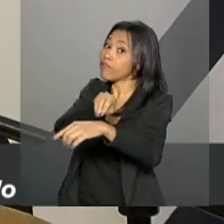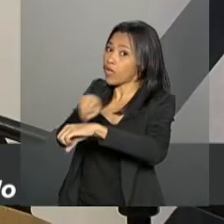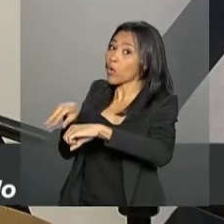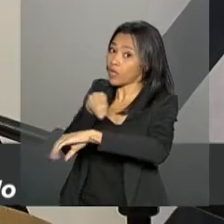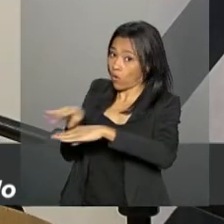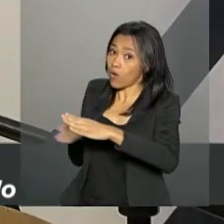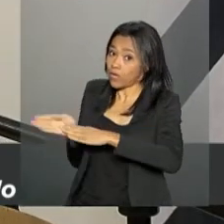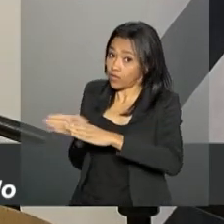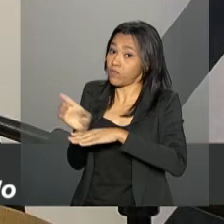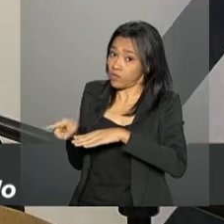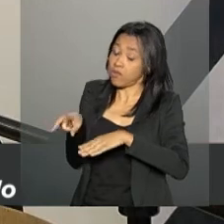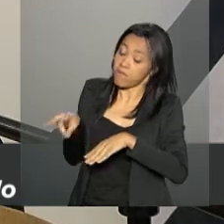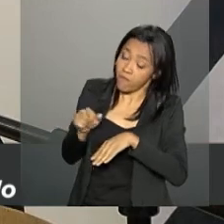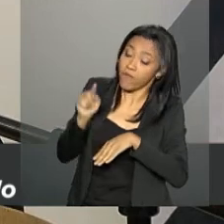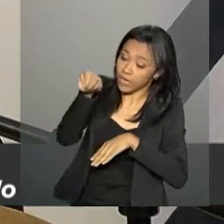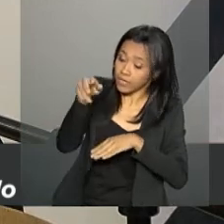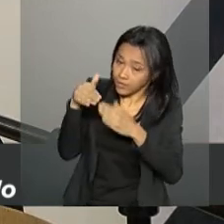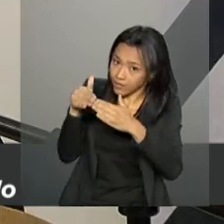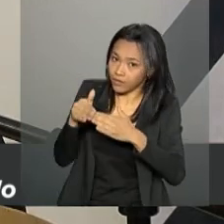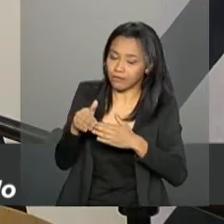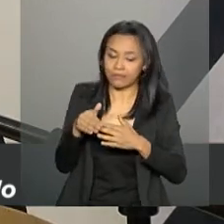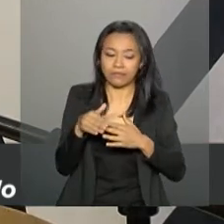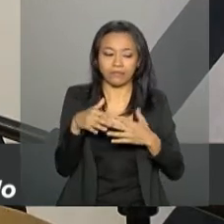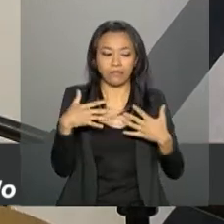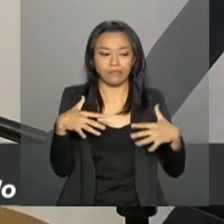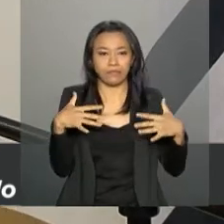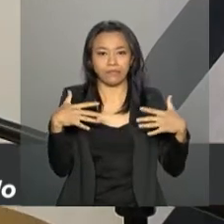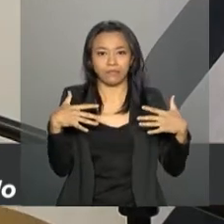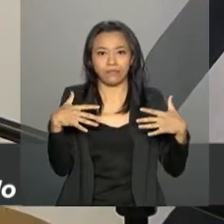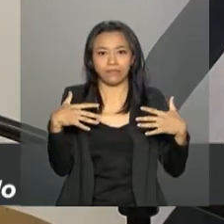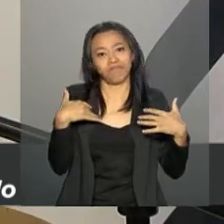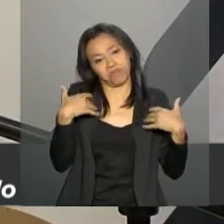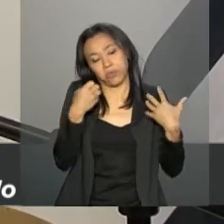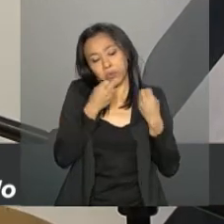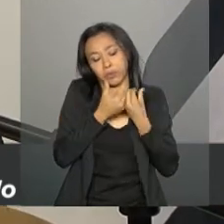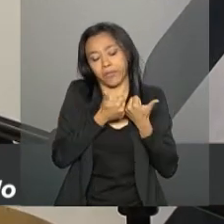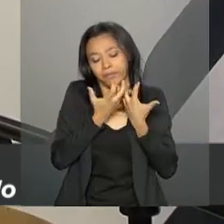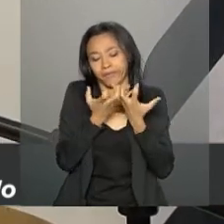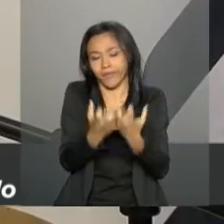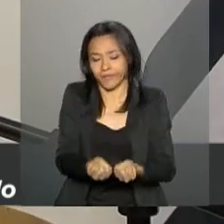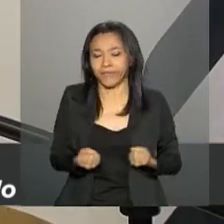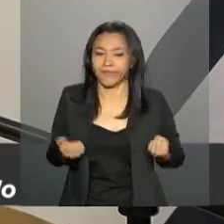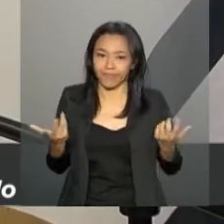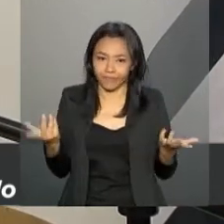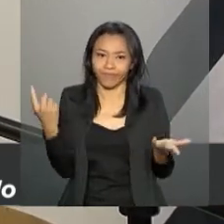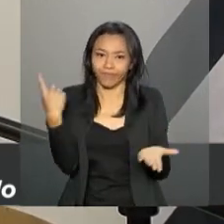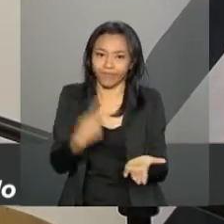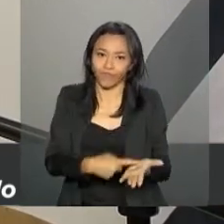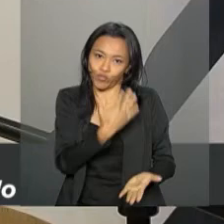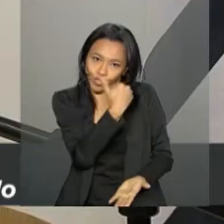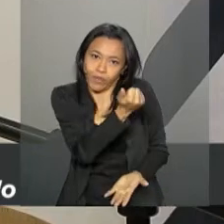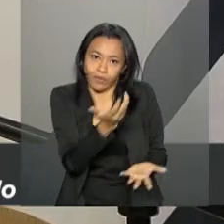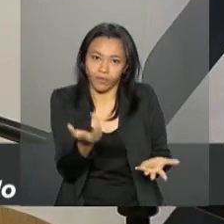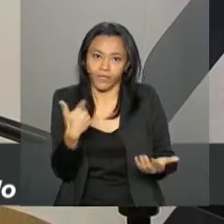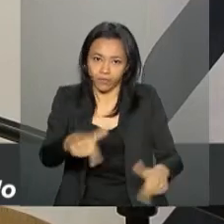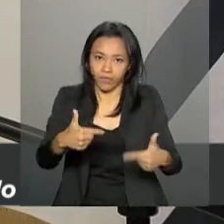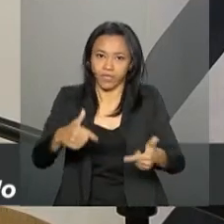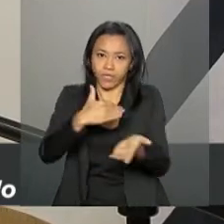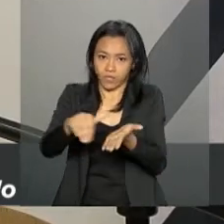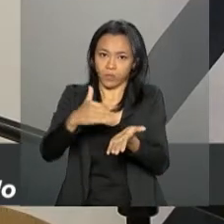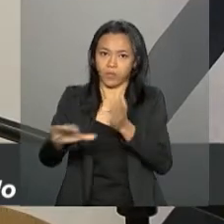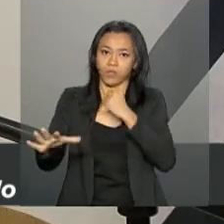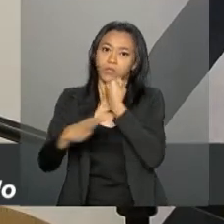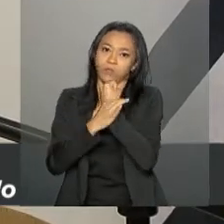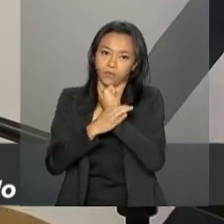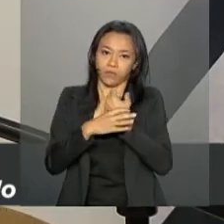é. Disse, bom, então, não tem como, vou assumir. Mas confesso, e aqui vou concluindo minhas palavras, quando eu cheguei na Secretaria da Segurança